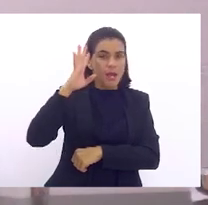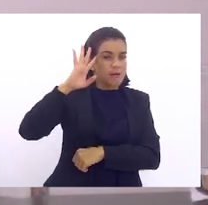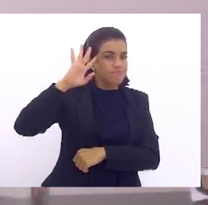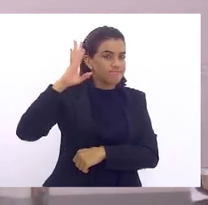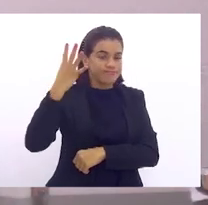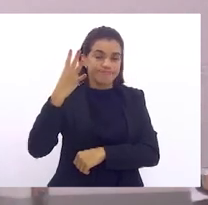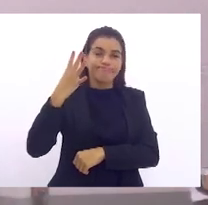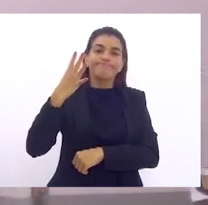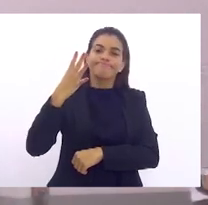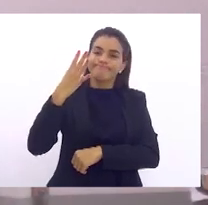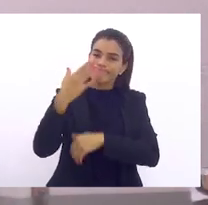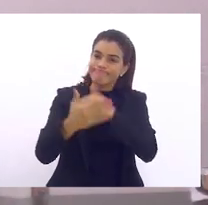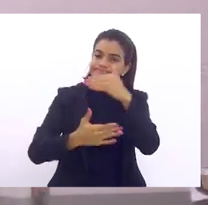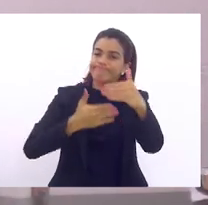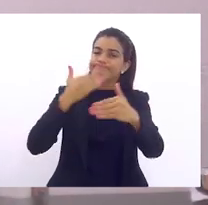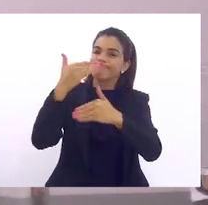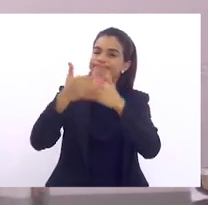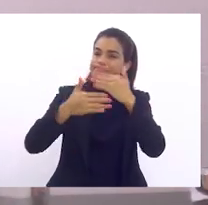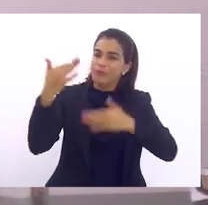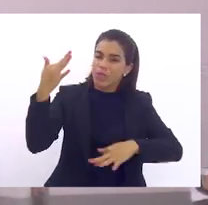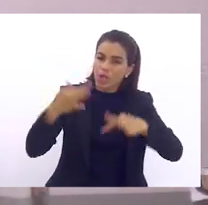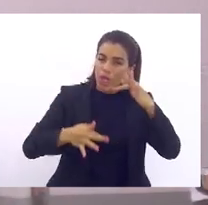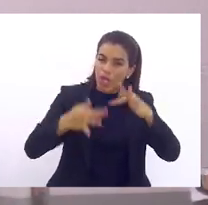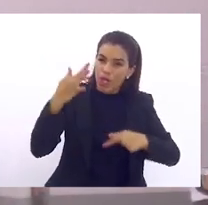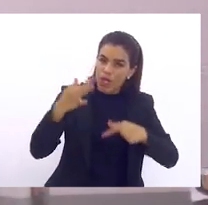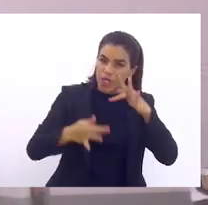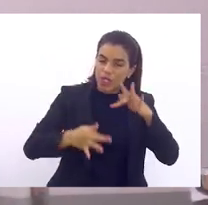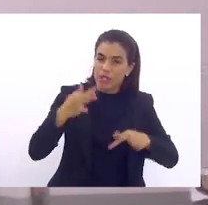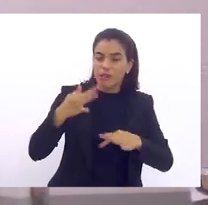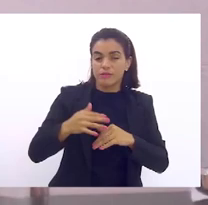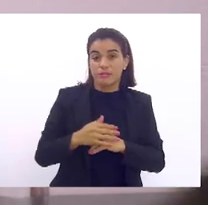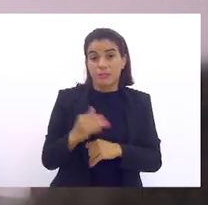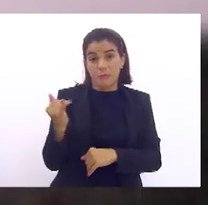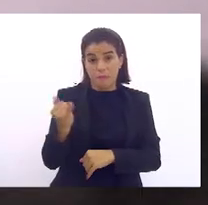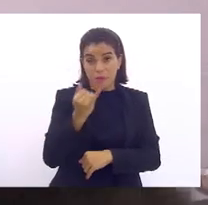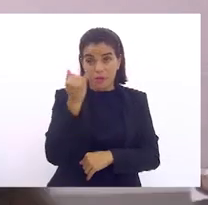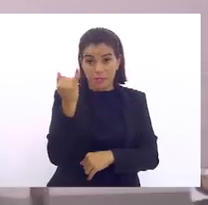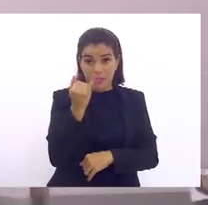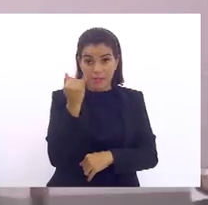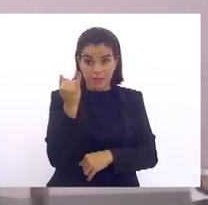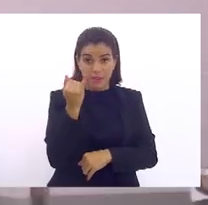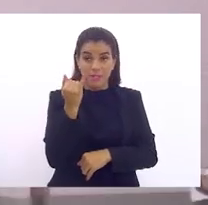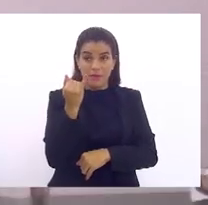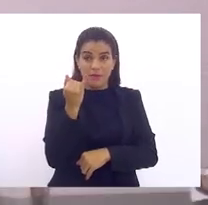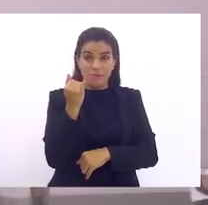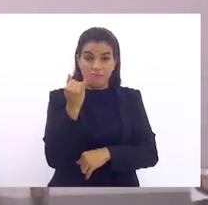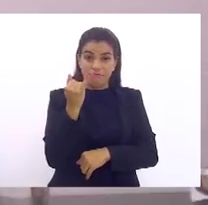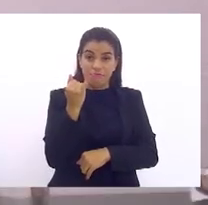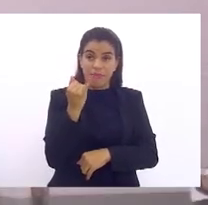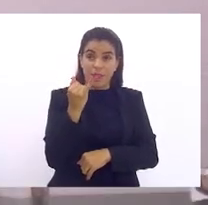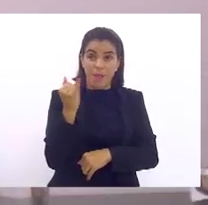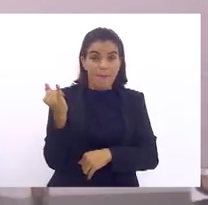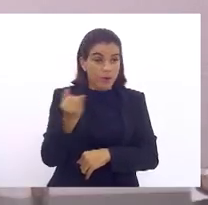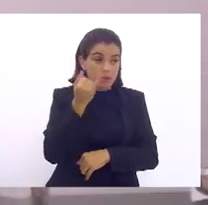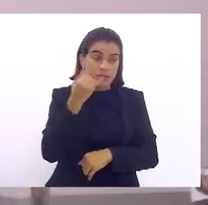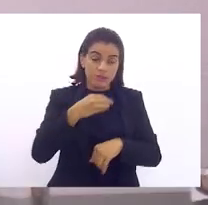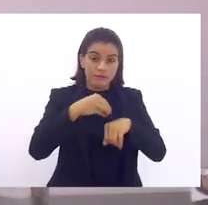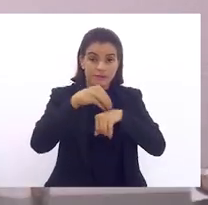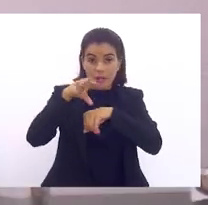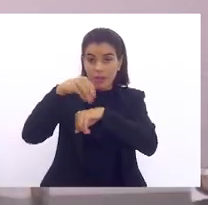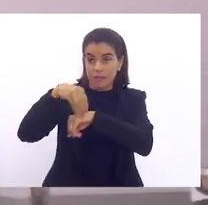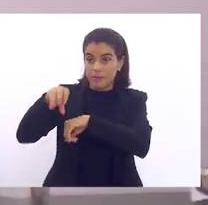muito dolorosa ela é árdua né é importante a gente dizer isso pra gente não Romantizar isso né que às vezes a gente